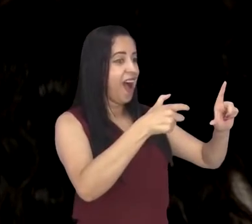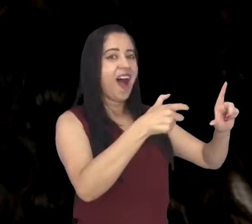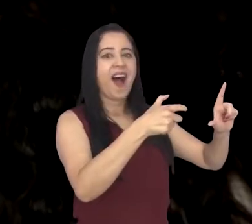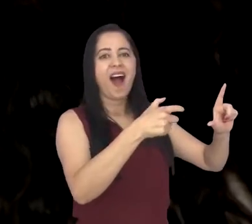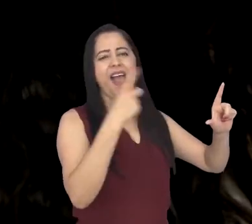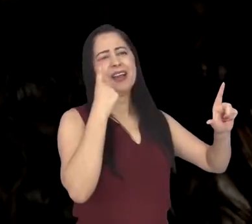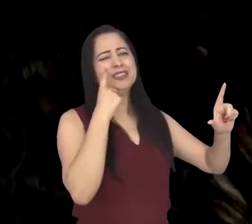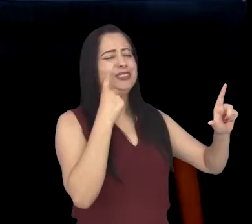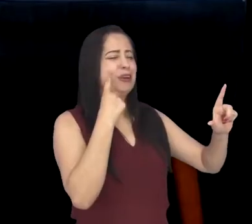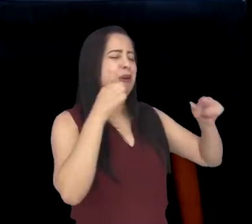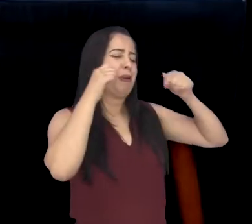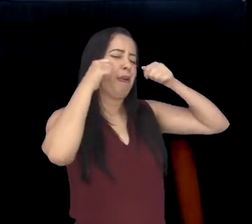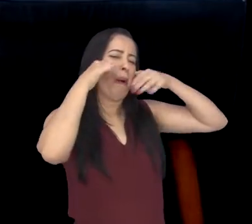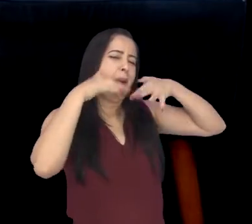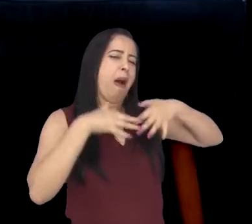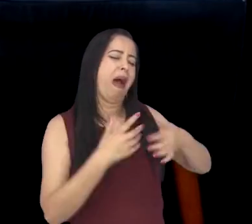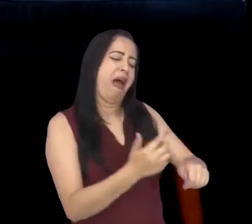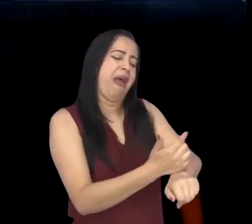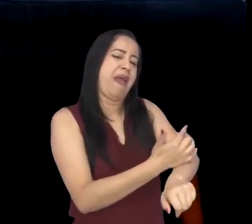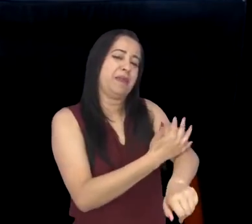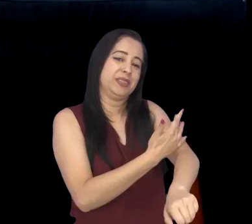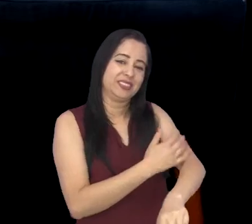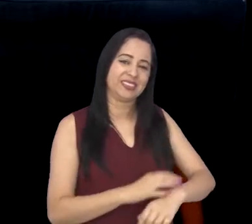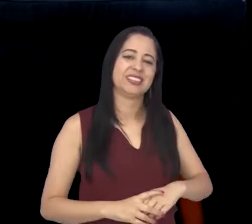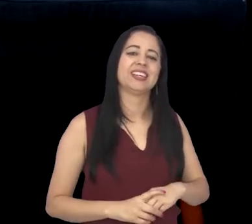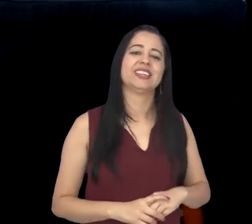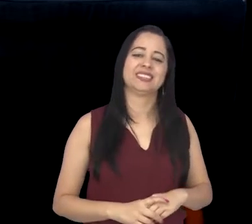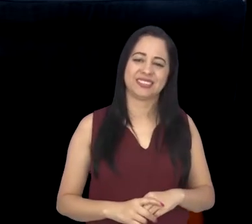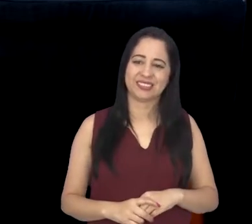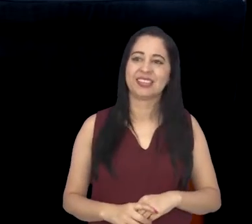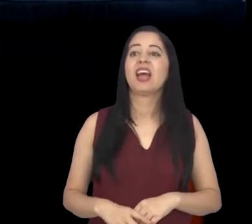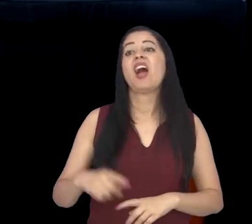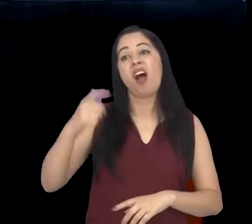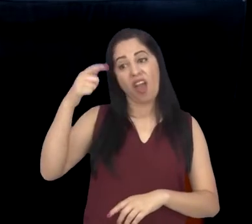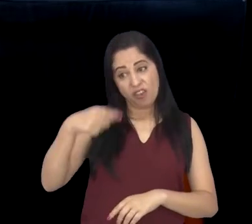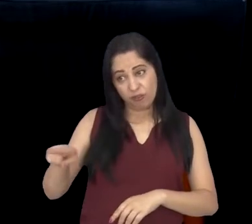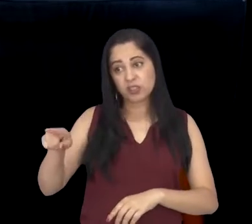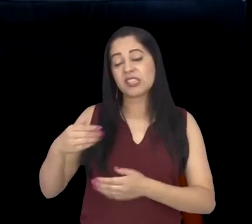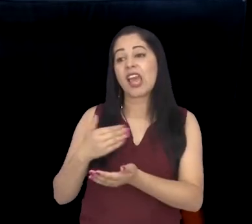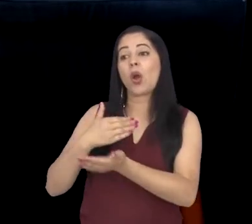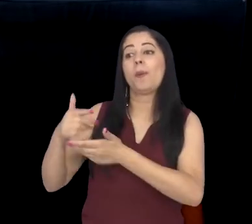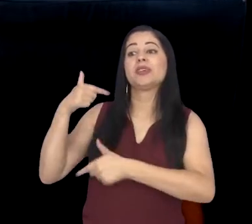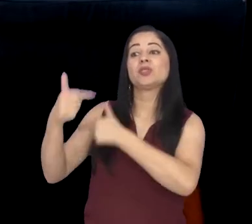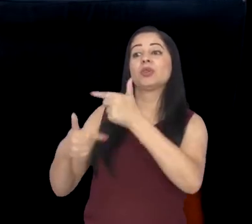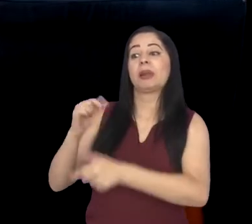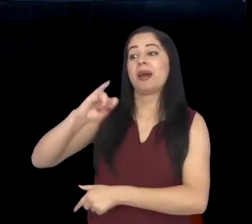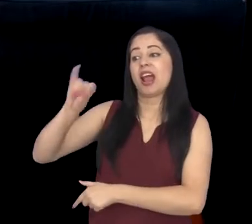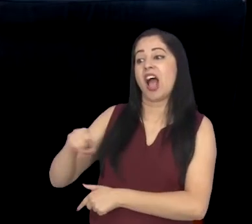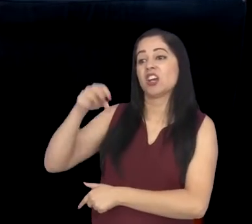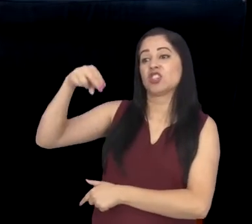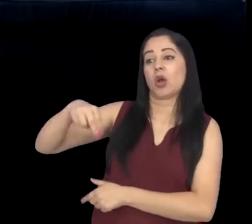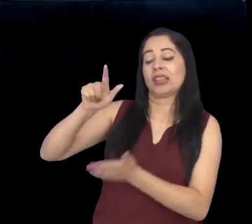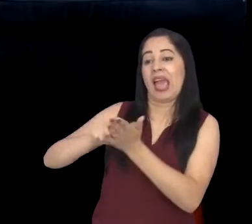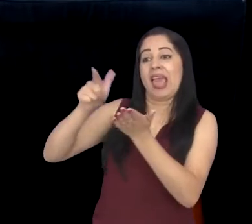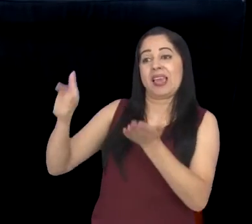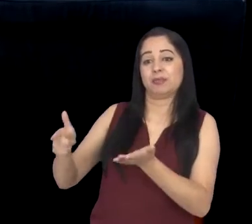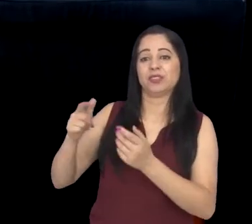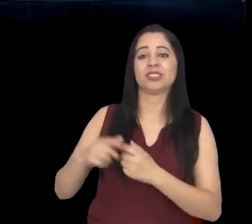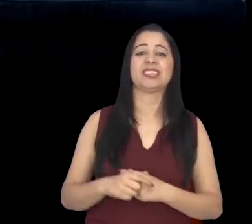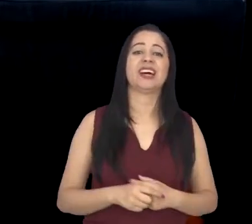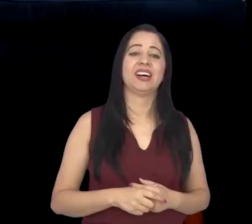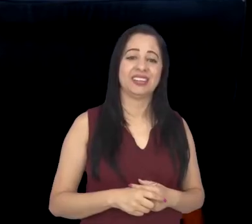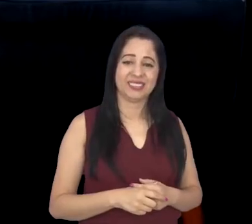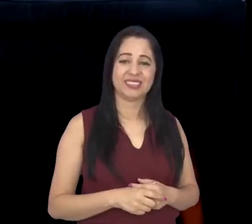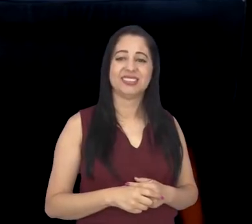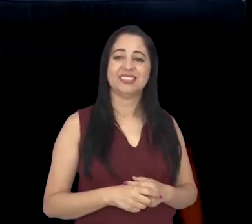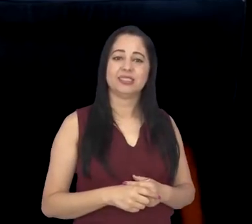E essa foi a sua estreia, então, no Jornal Nacional. Aí foi minha... Aí eu roubei o filme, tem em casa. Tem que ter roubado mesmo.